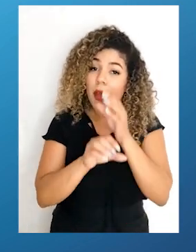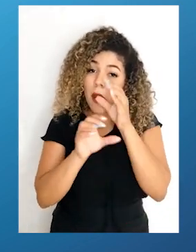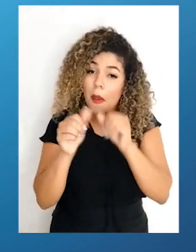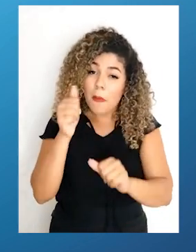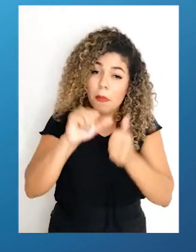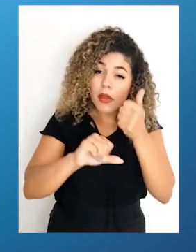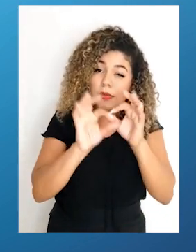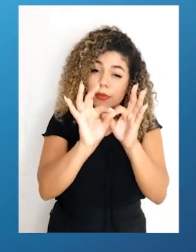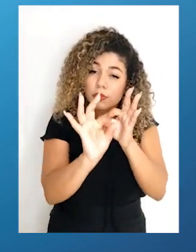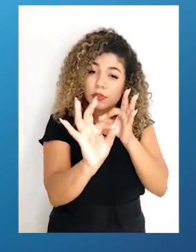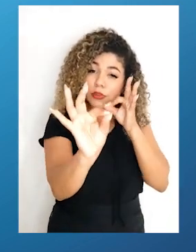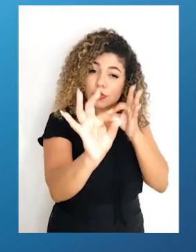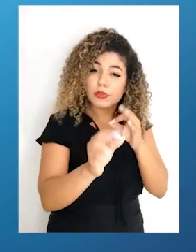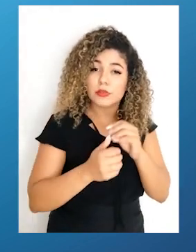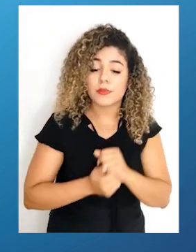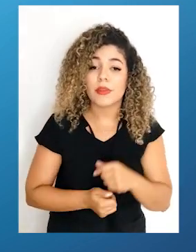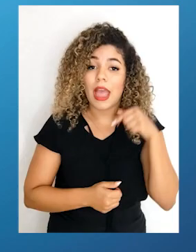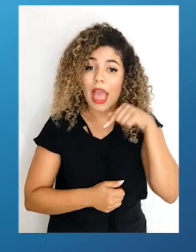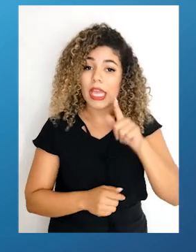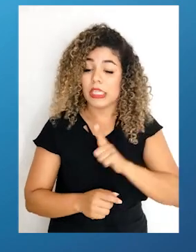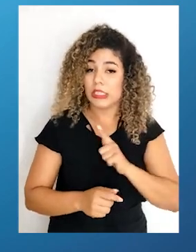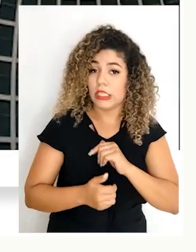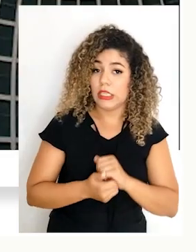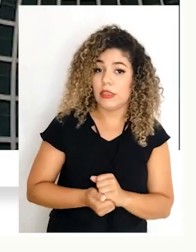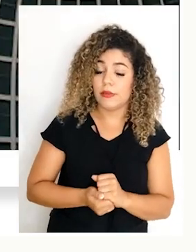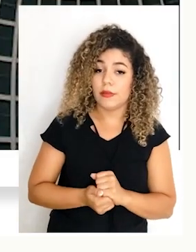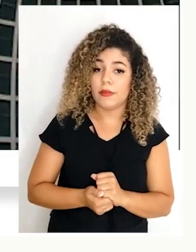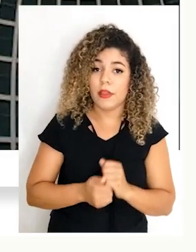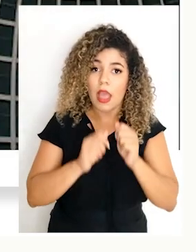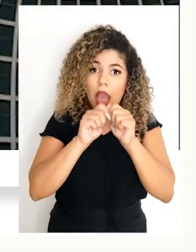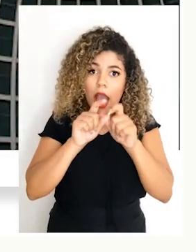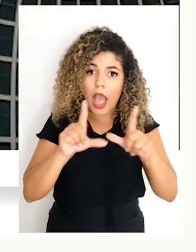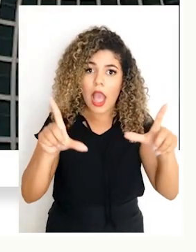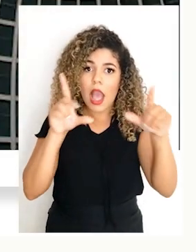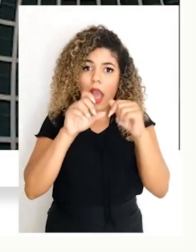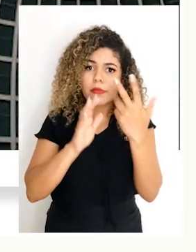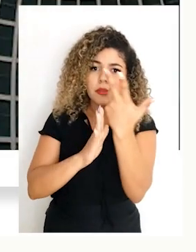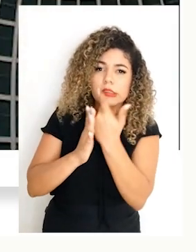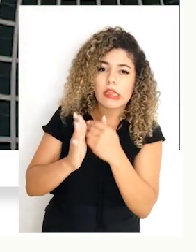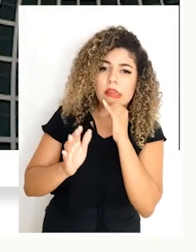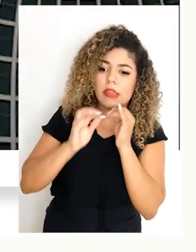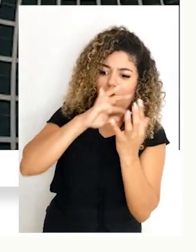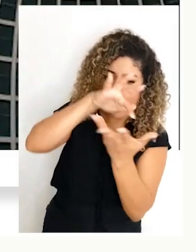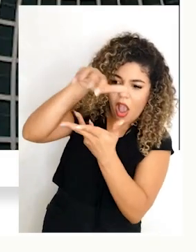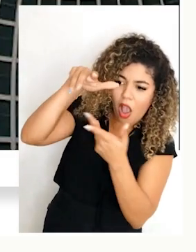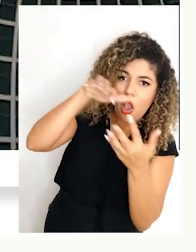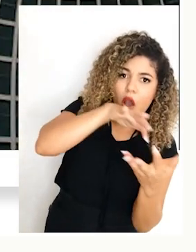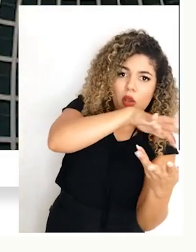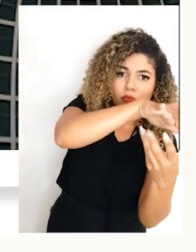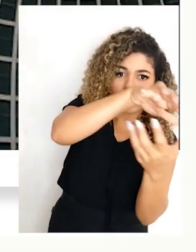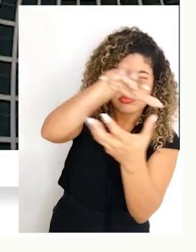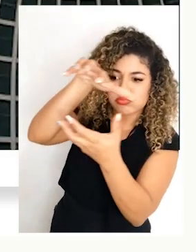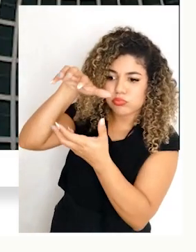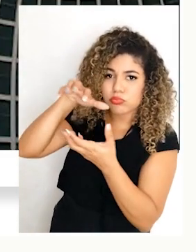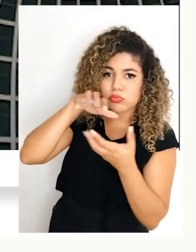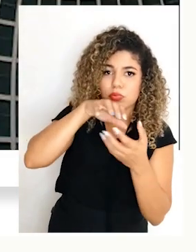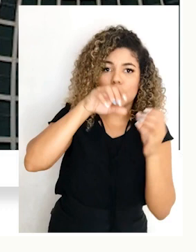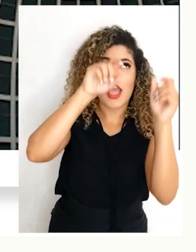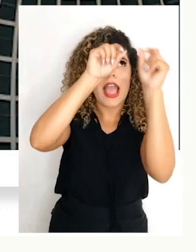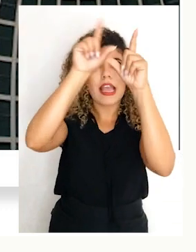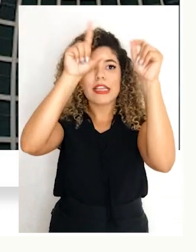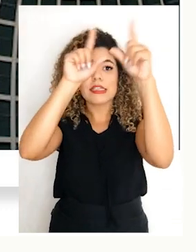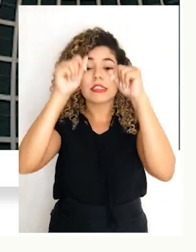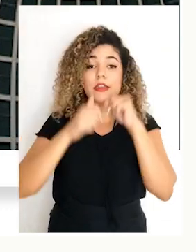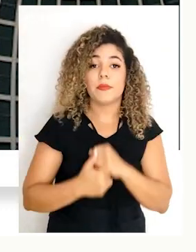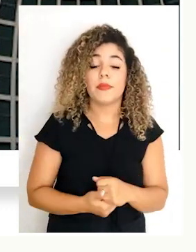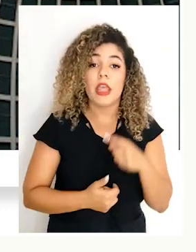ampliação de imagens como planetas, estrelas. Os telescópios ópticos captam a luz visível, são os